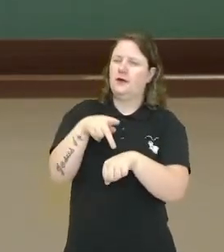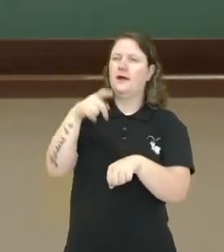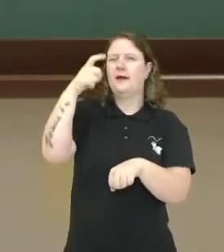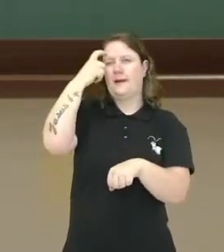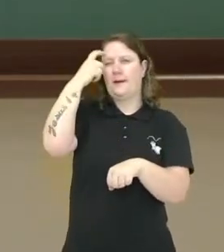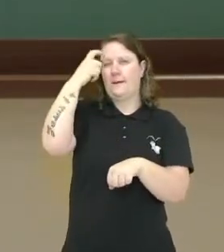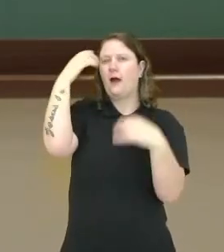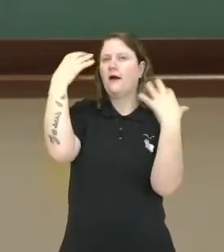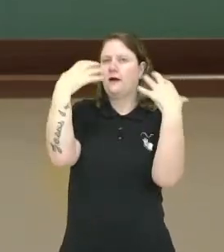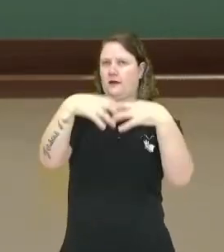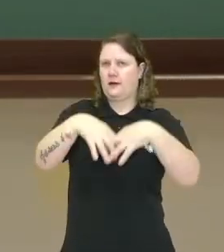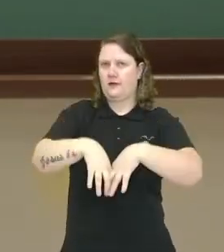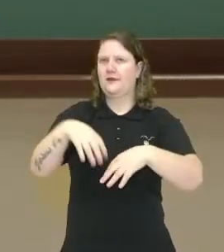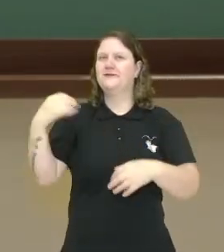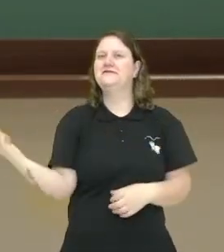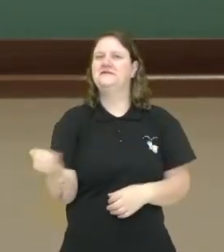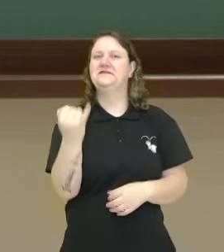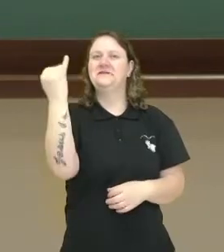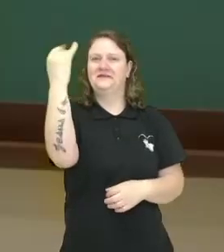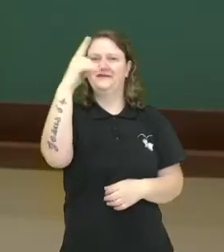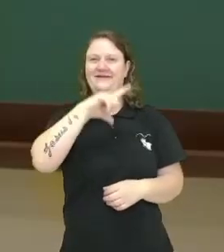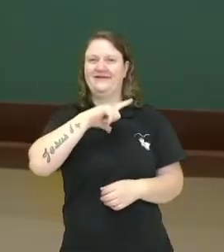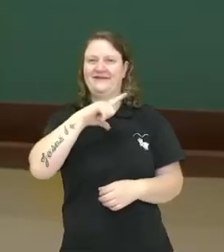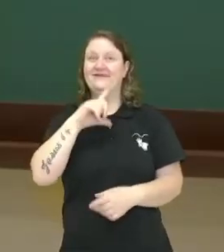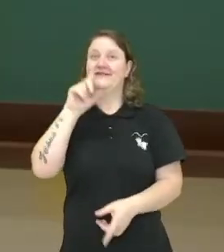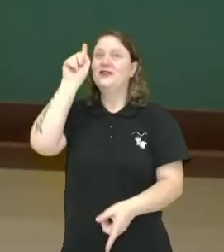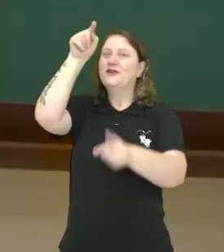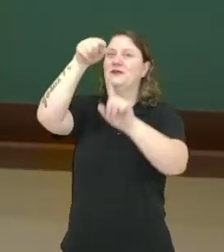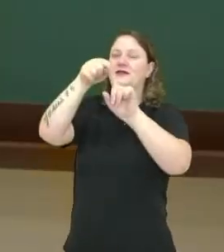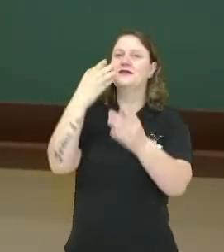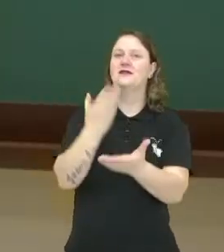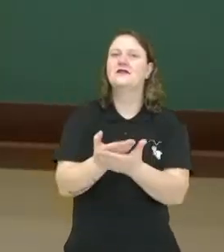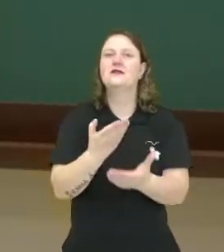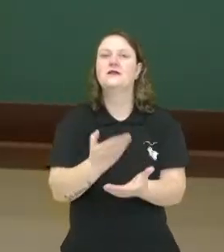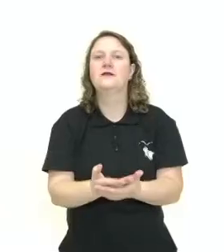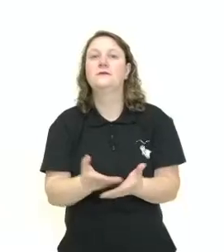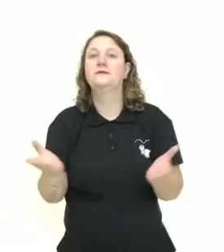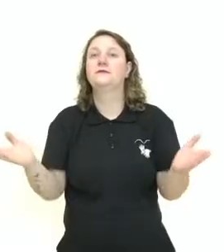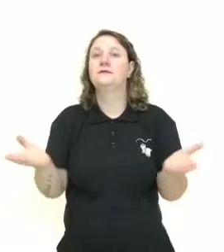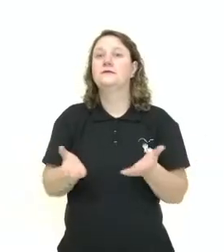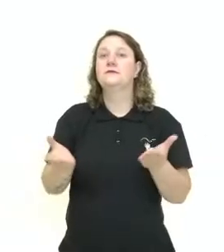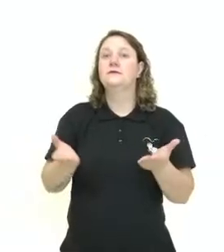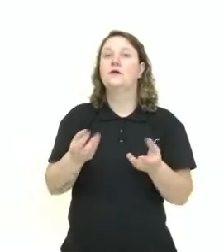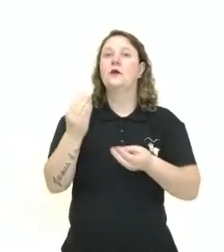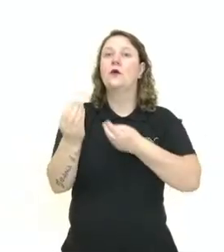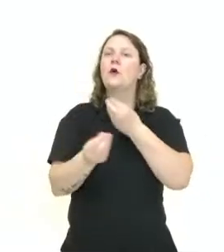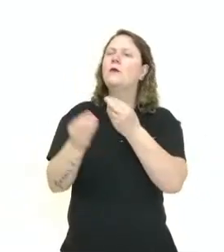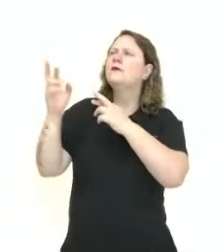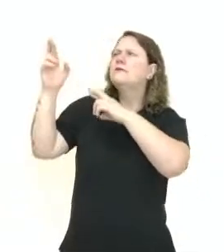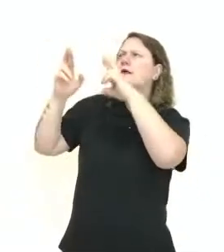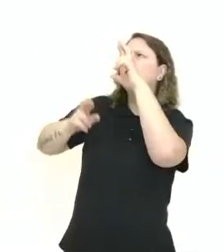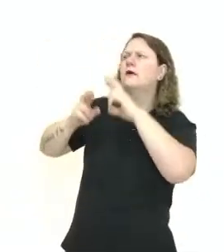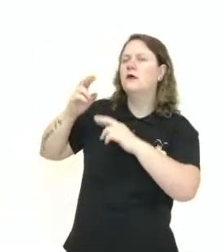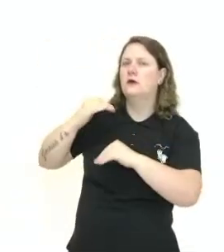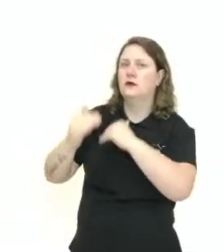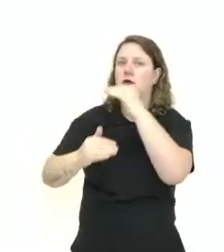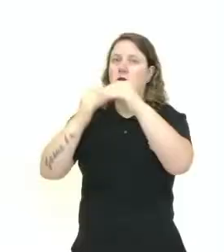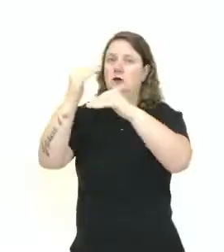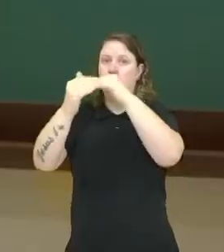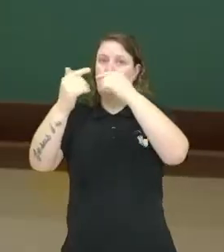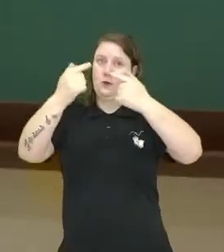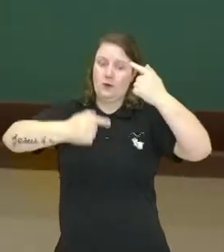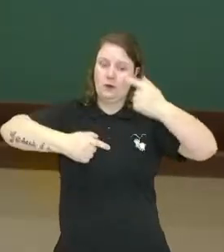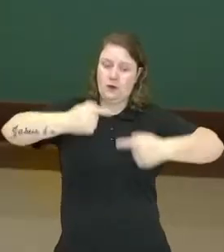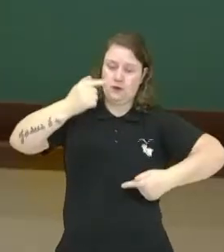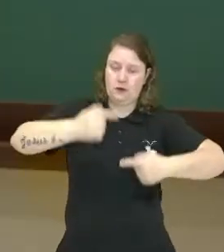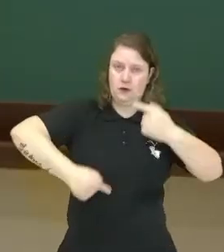esse tema. E aí vamos ao objetivo da nossa aula de hoje, Analisar o desenvolvimento político e econômico